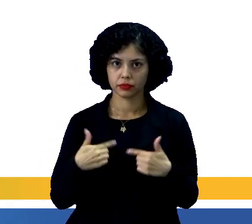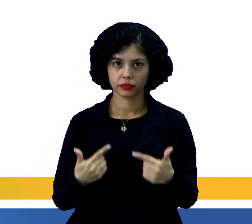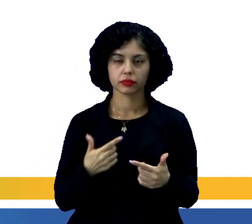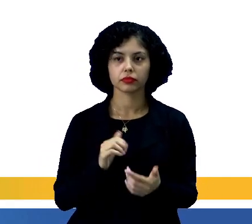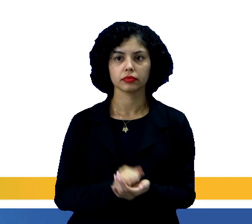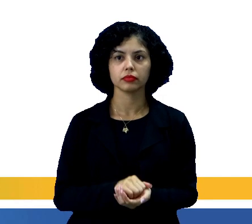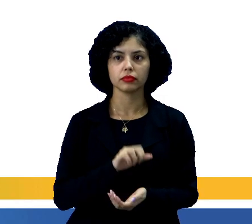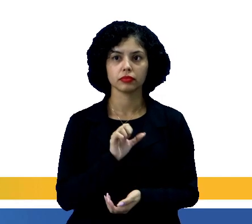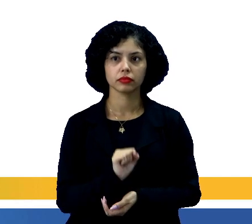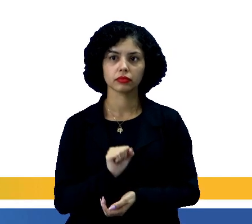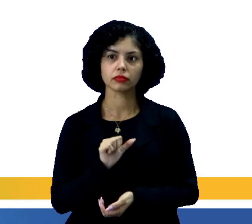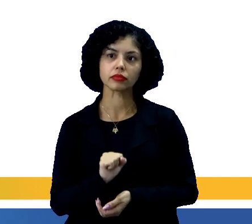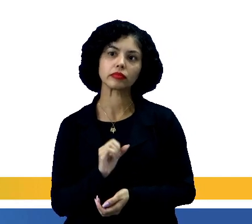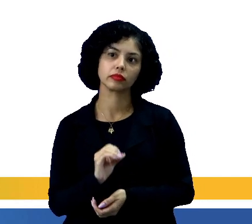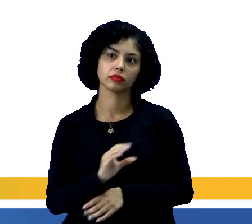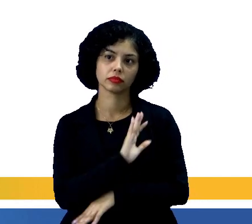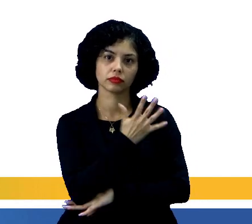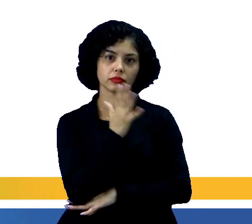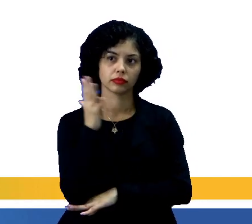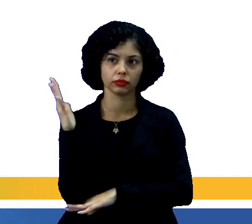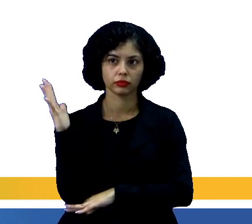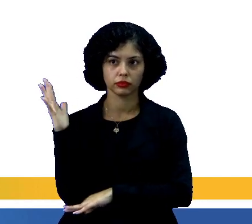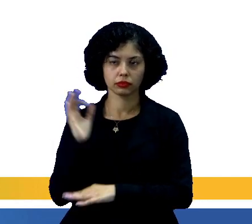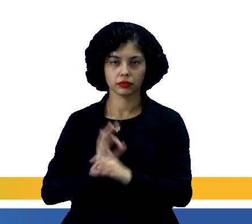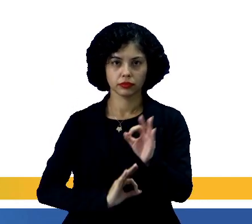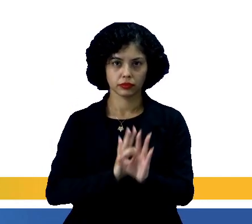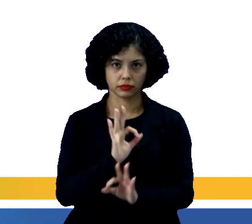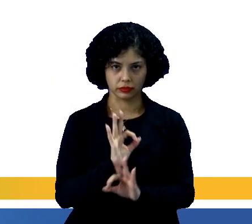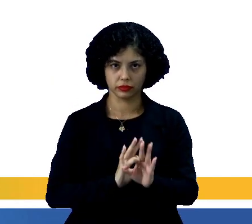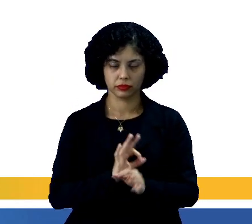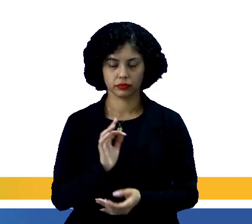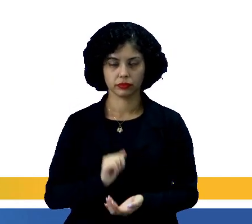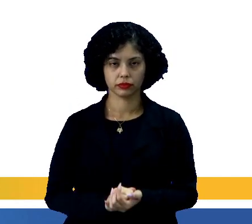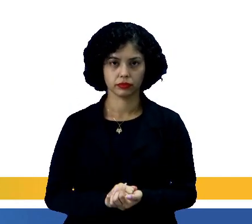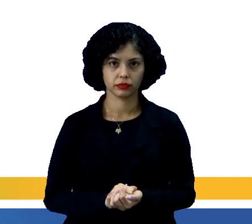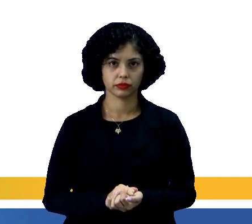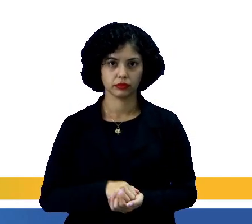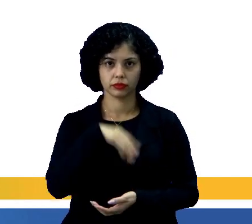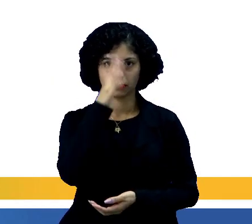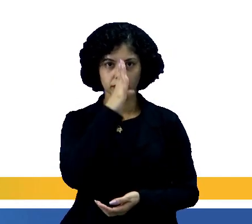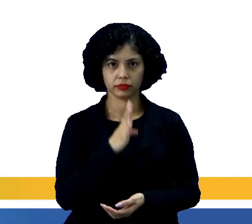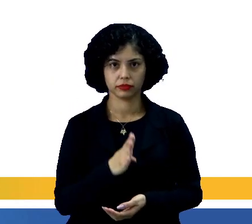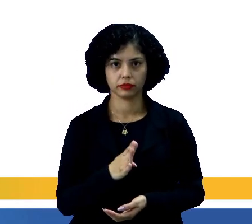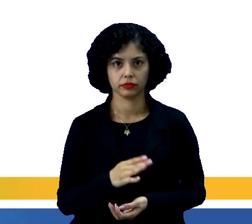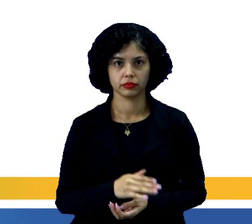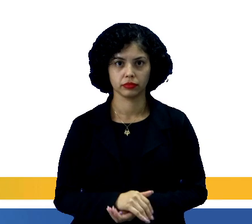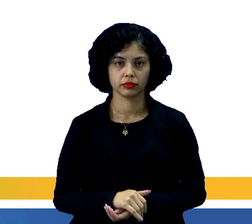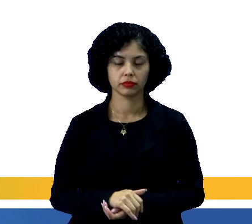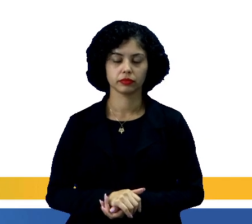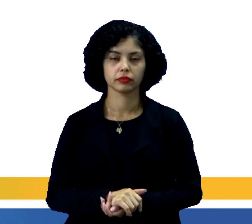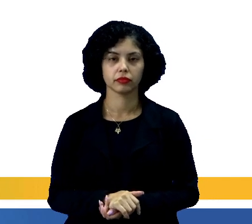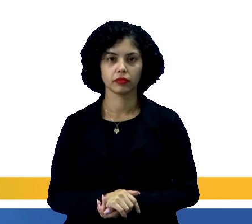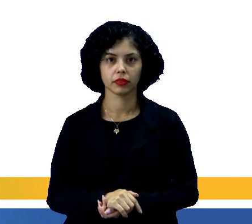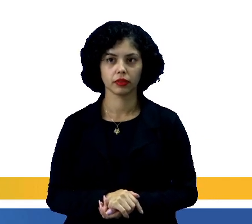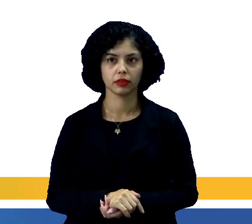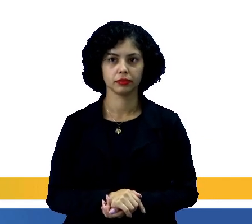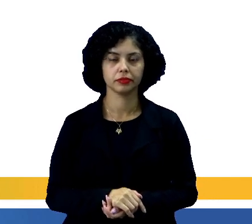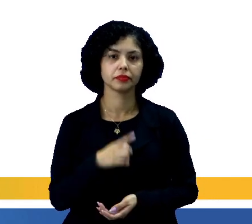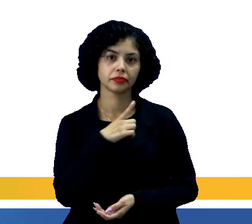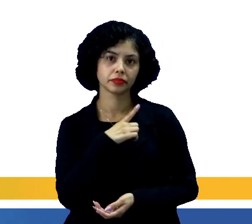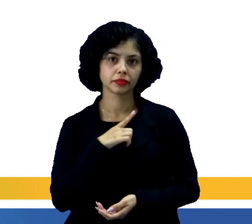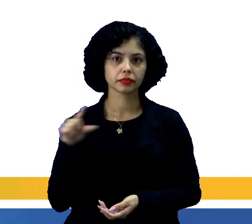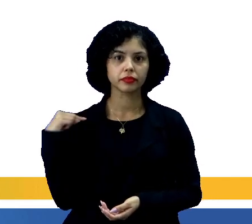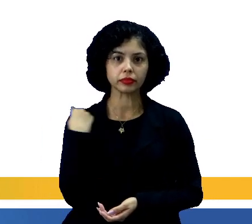A SOS Mata Atlântica, né, que é uma organização eminentemente brasileira, está aqui no nosso país, mas nós